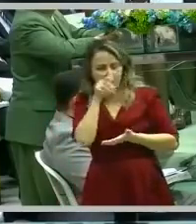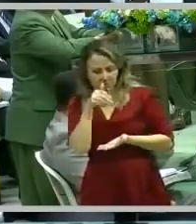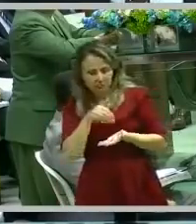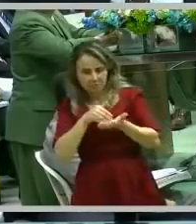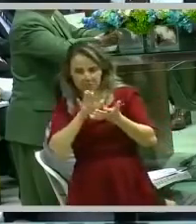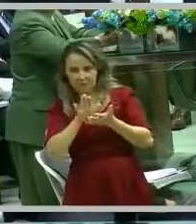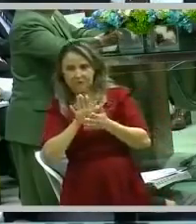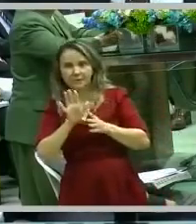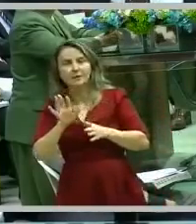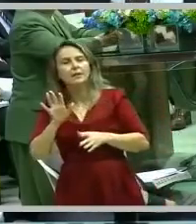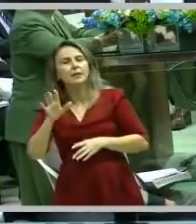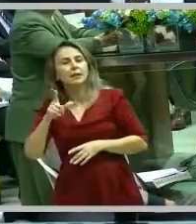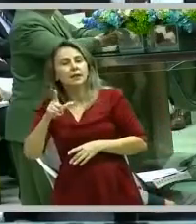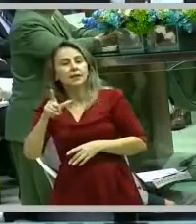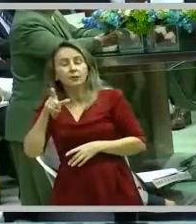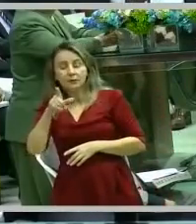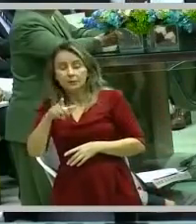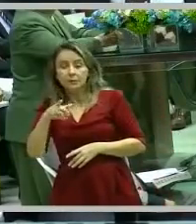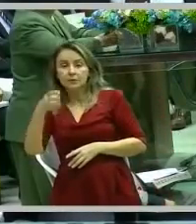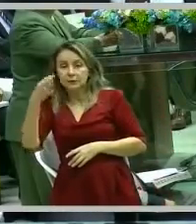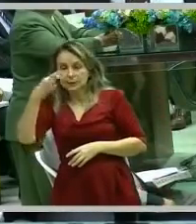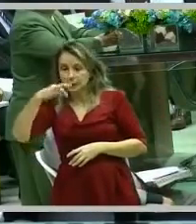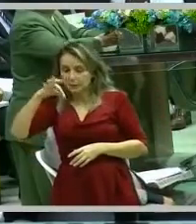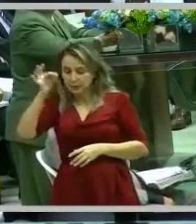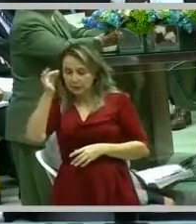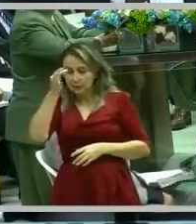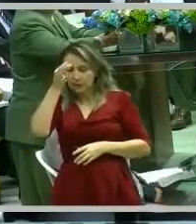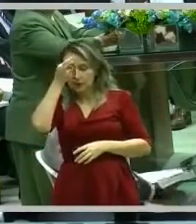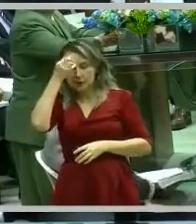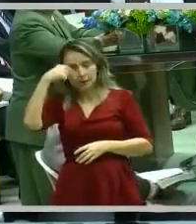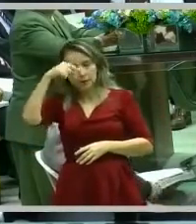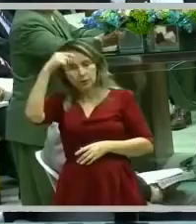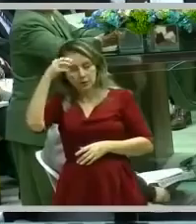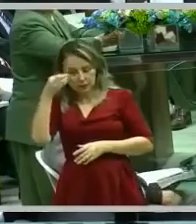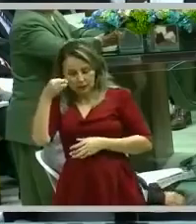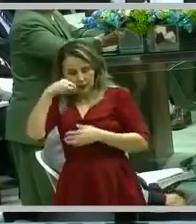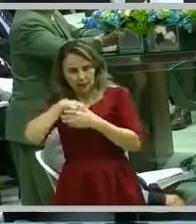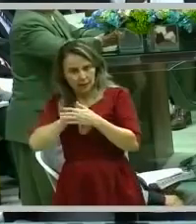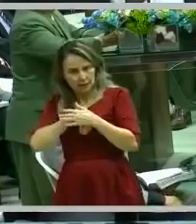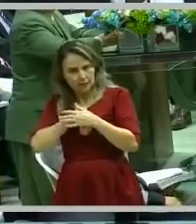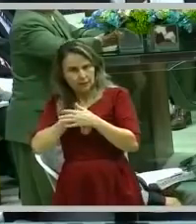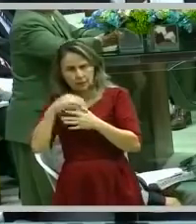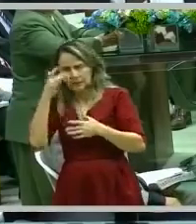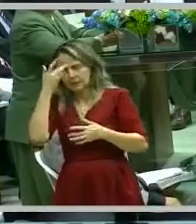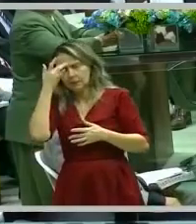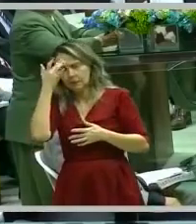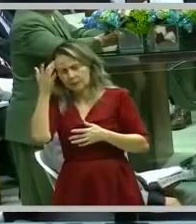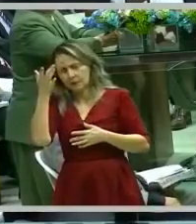você vencer o urso e o leão que estão dentro.